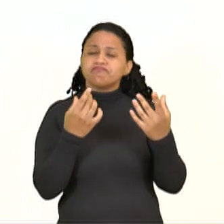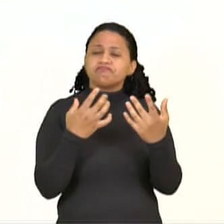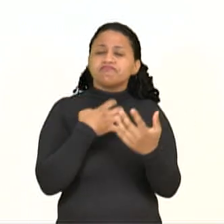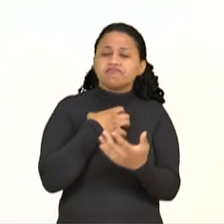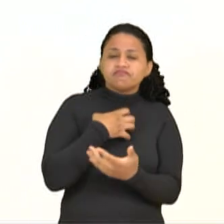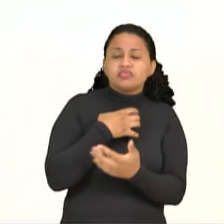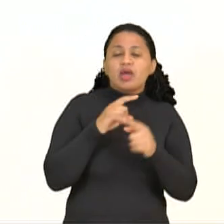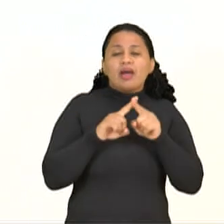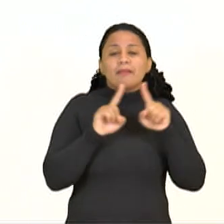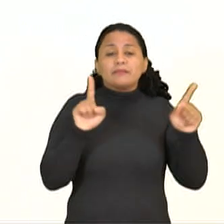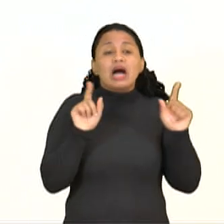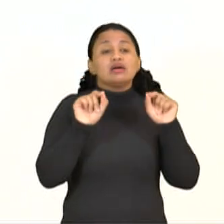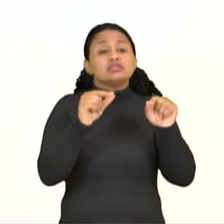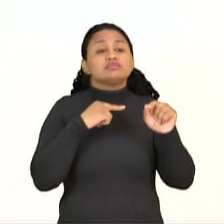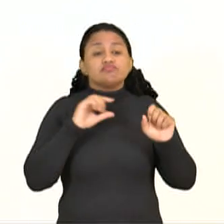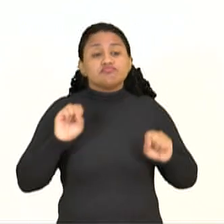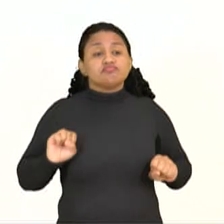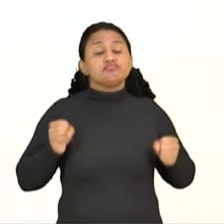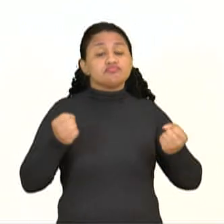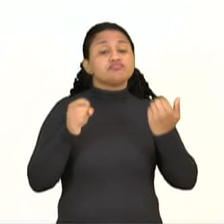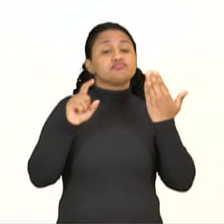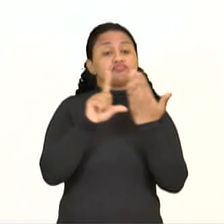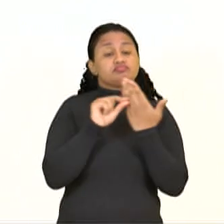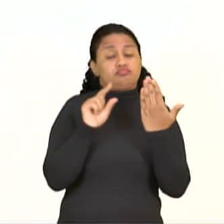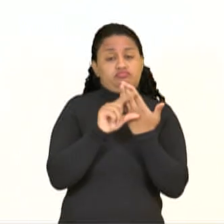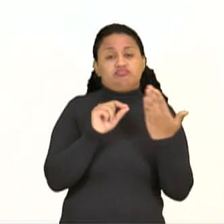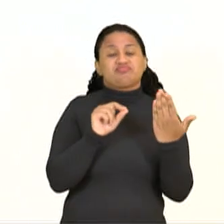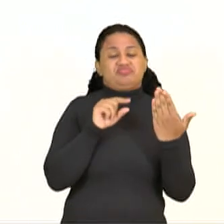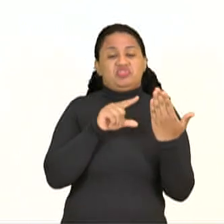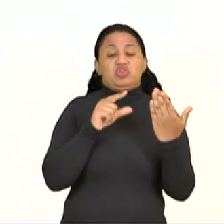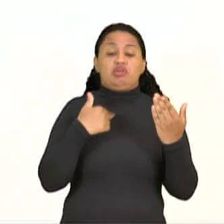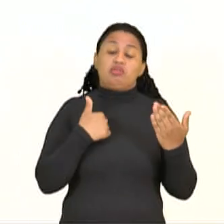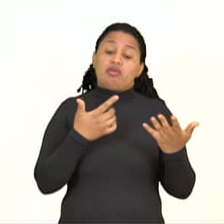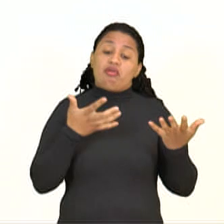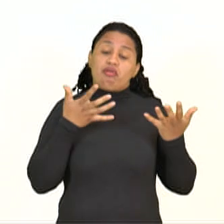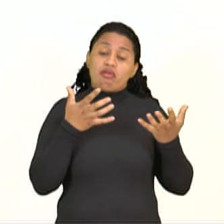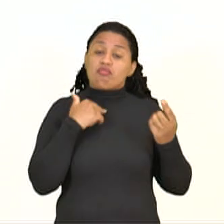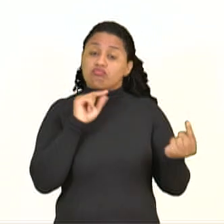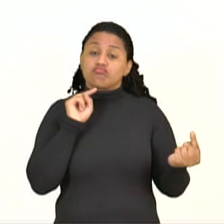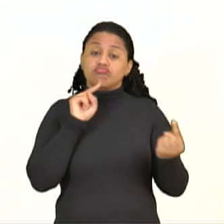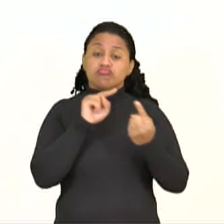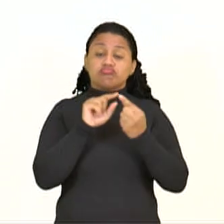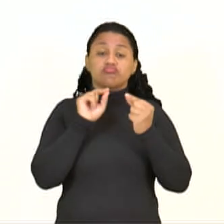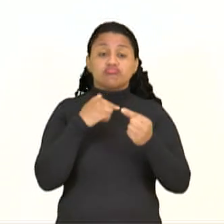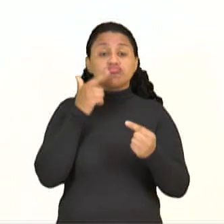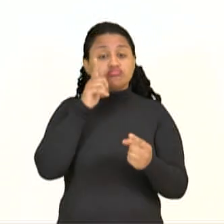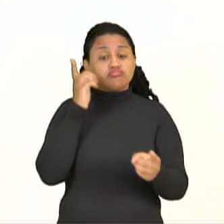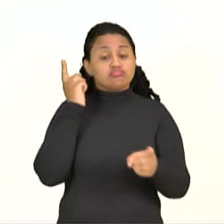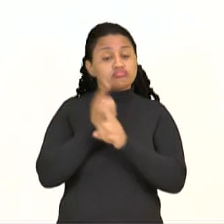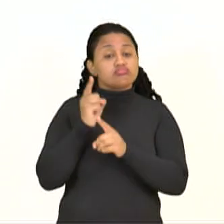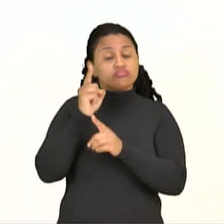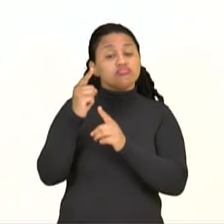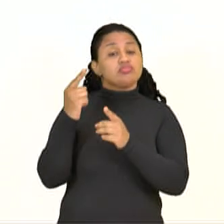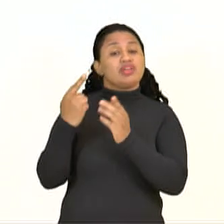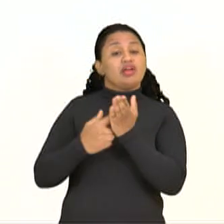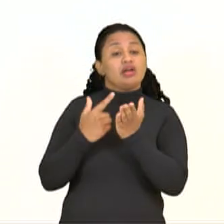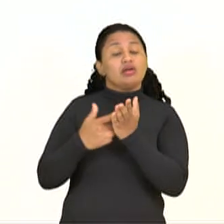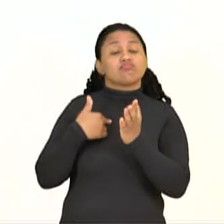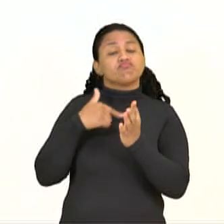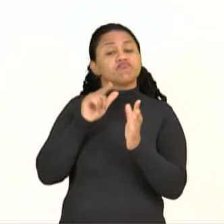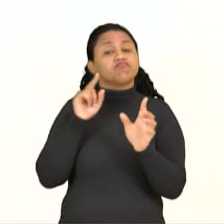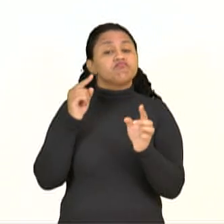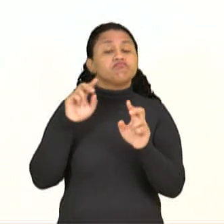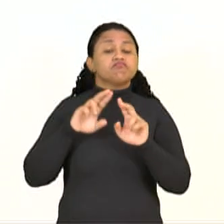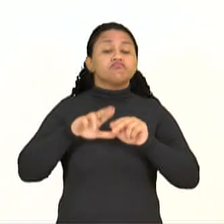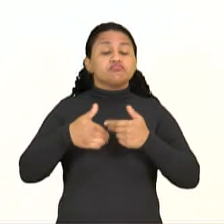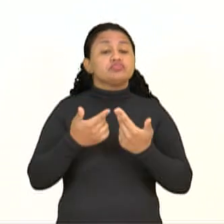mas é sim um esforço de uma autora que pretende encontrar em Frankenstein uma razão